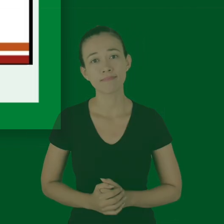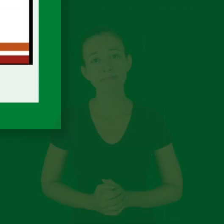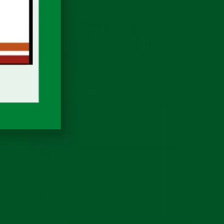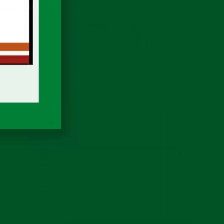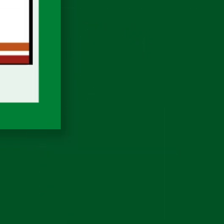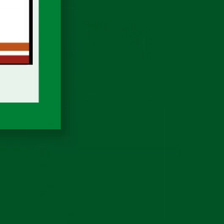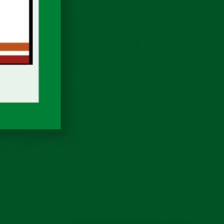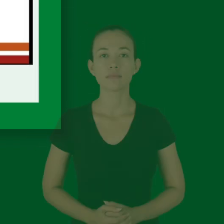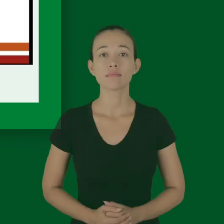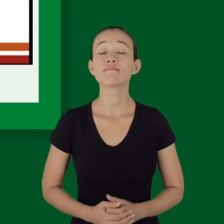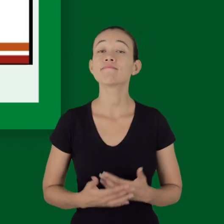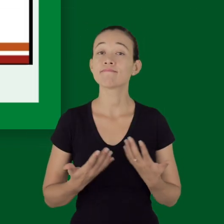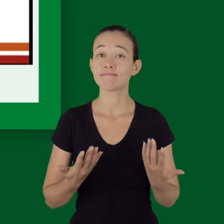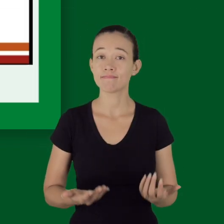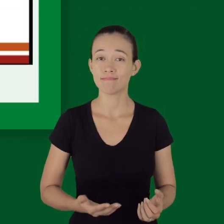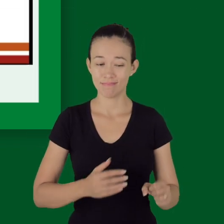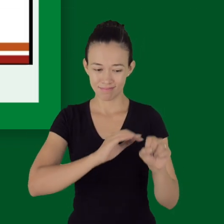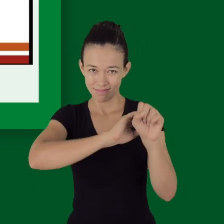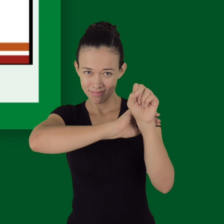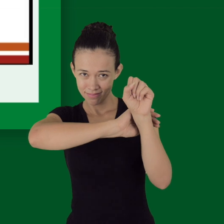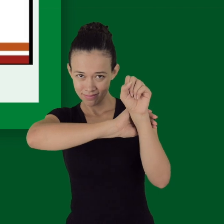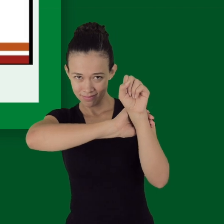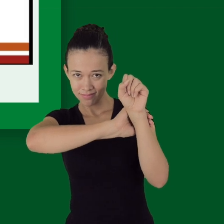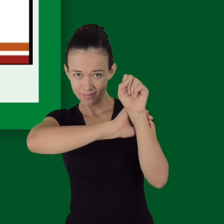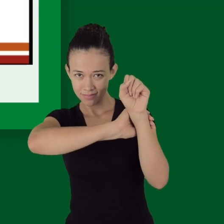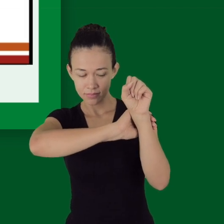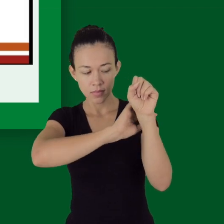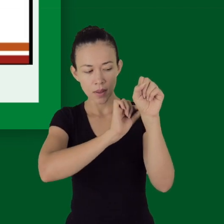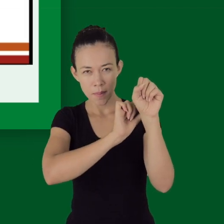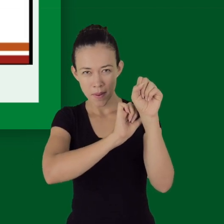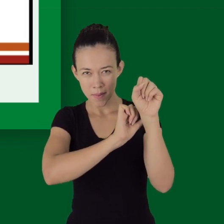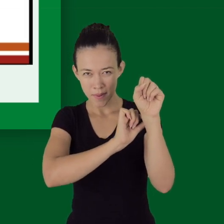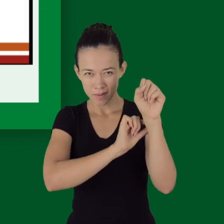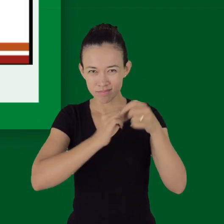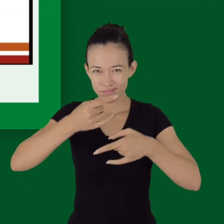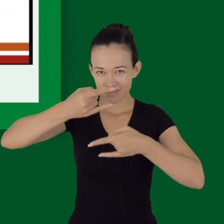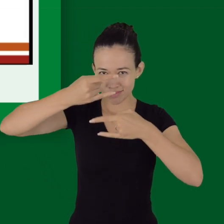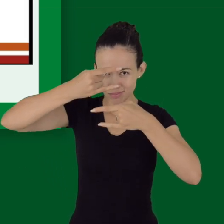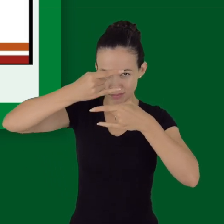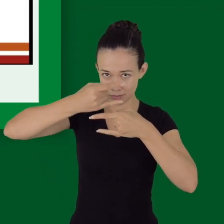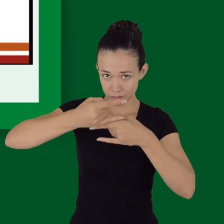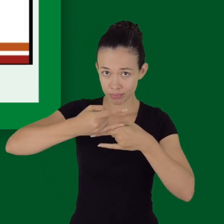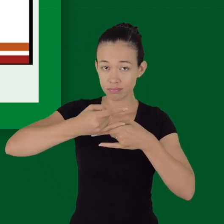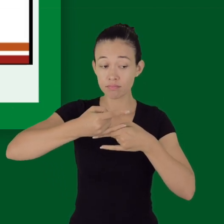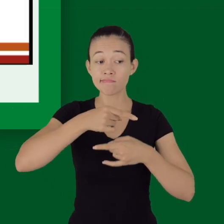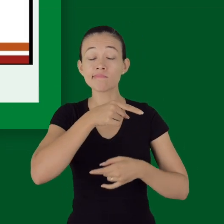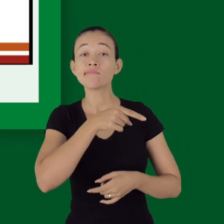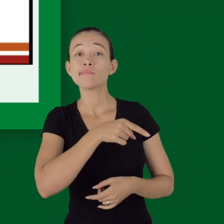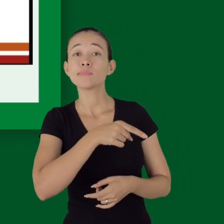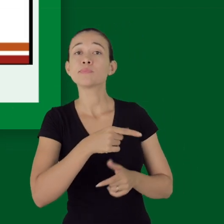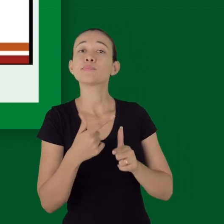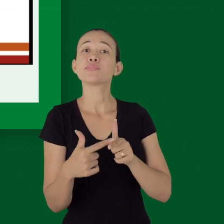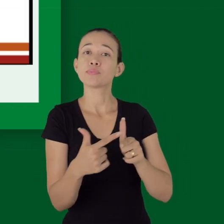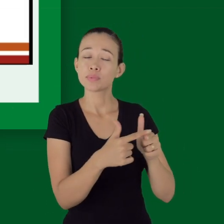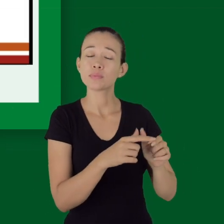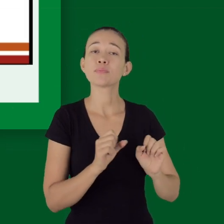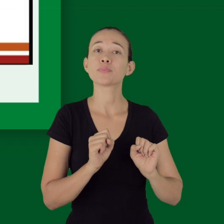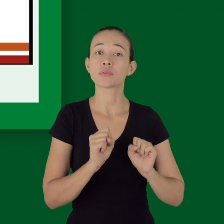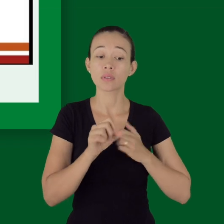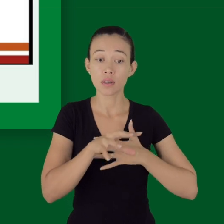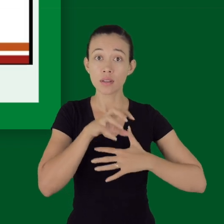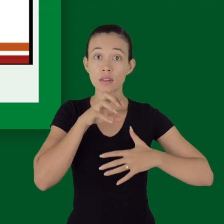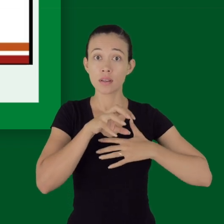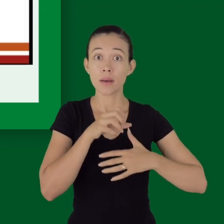grandes comprometimentos na primeira porção cervical. E isso desencadeia repercussões